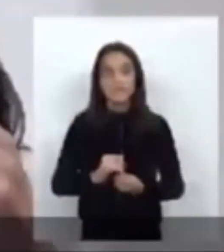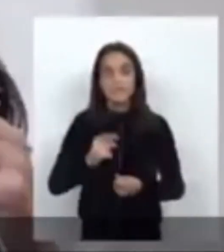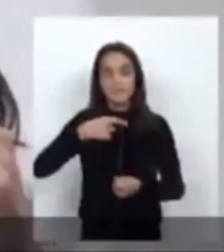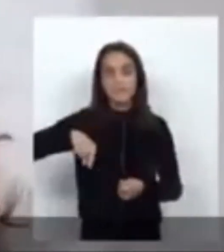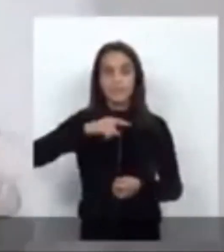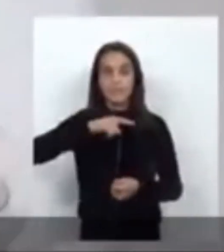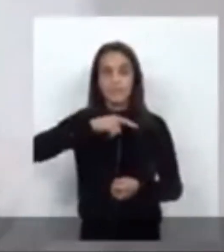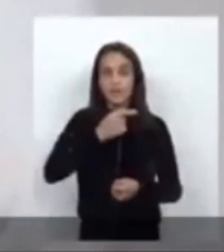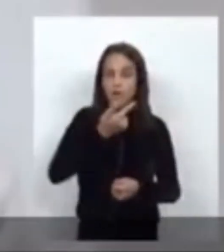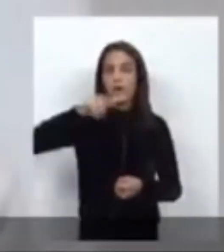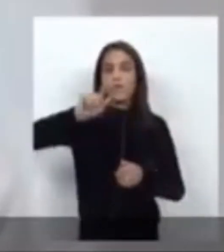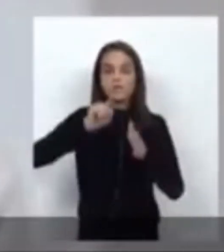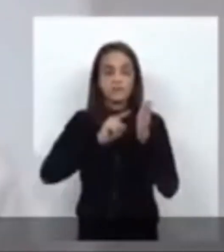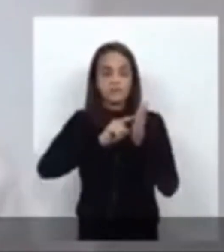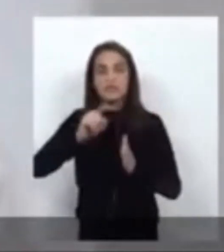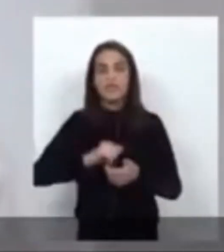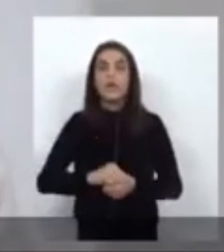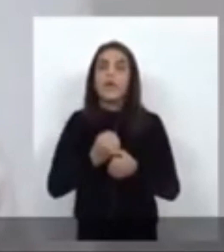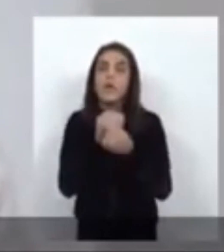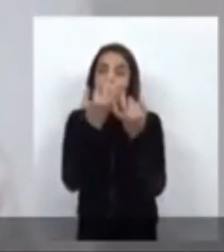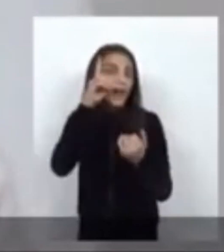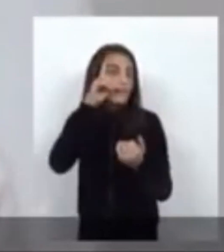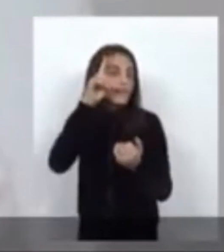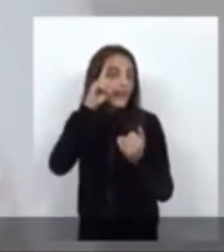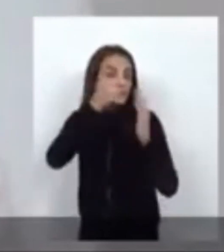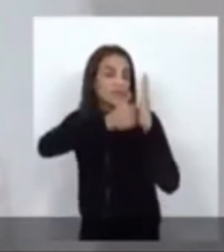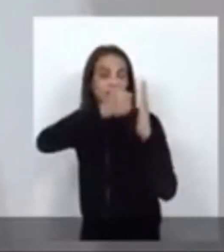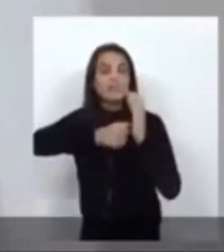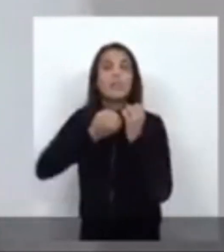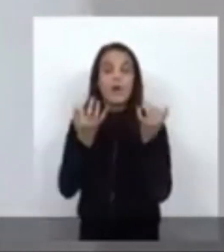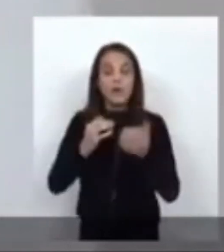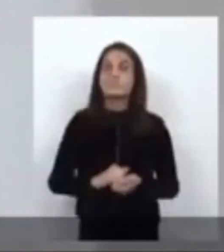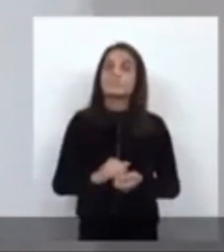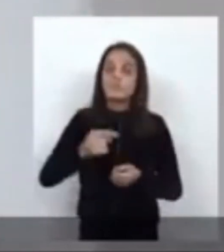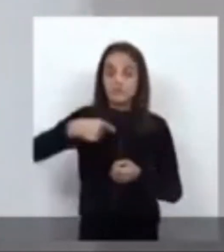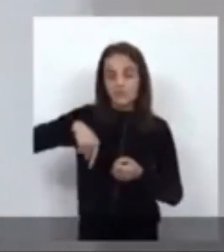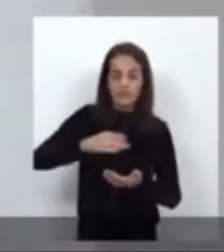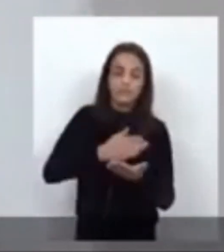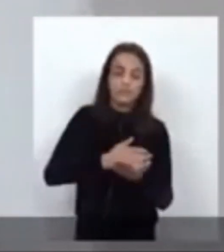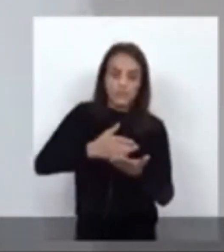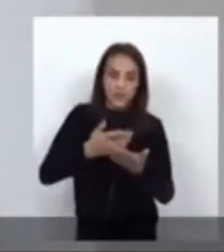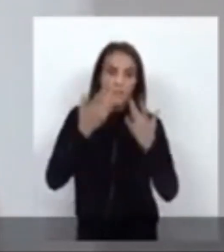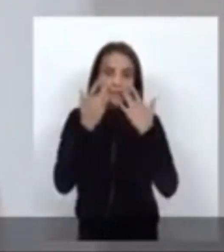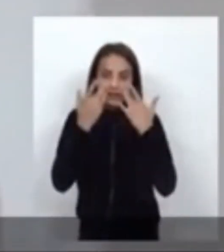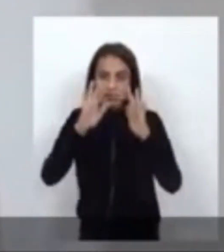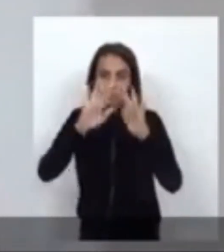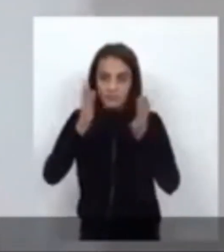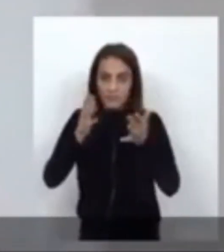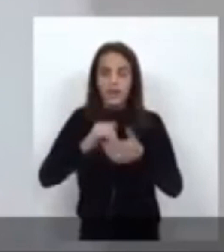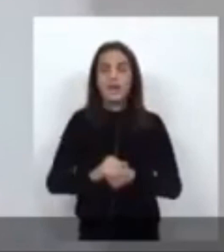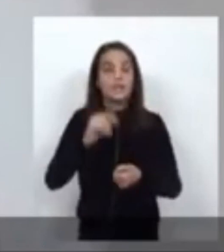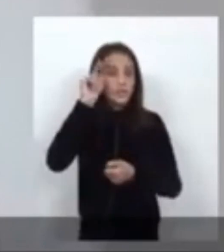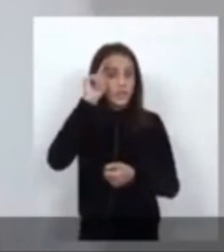outra pergunta. Qual é a data da avaliação? Então, nós no início aqui apresentamos, a data da avaliação será